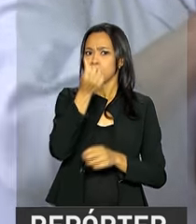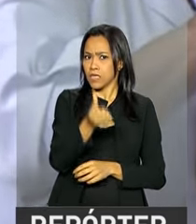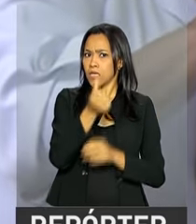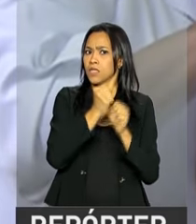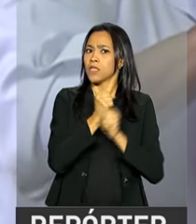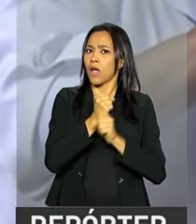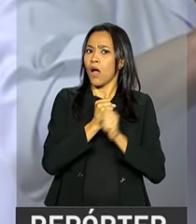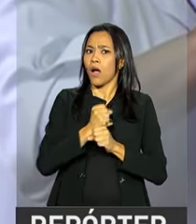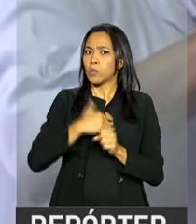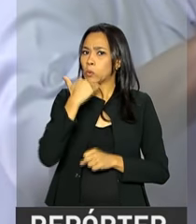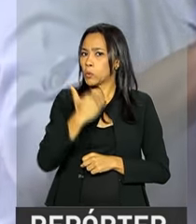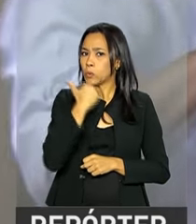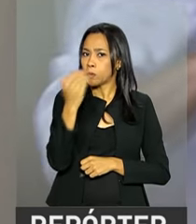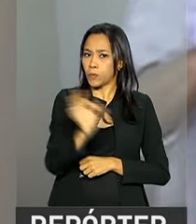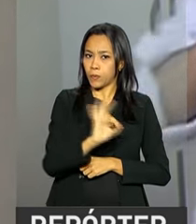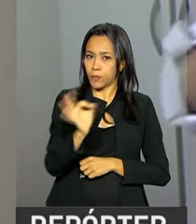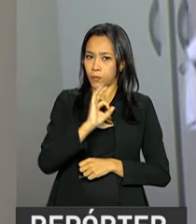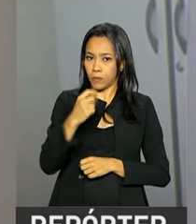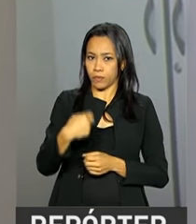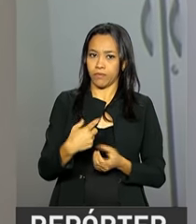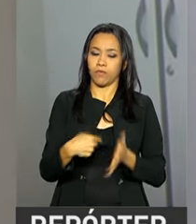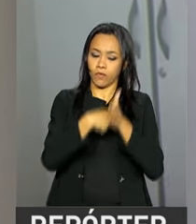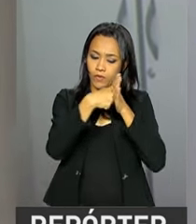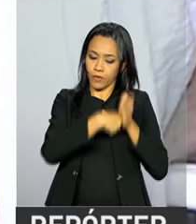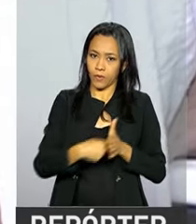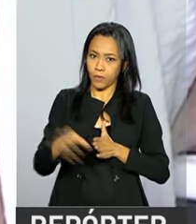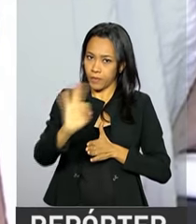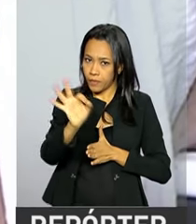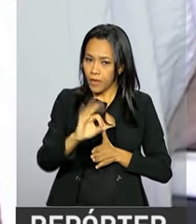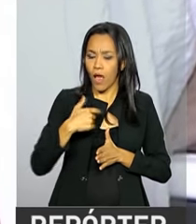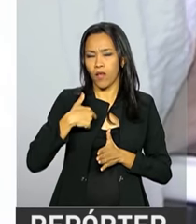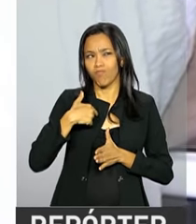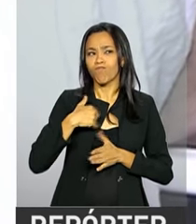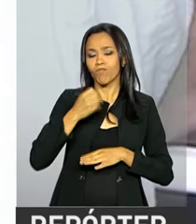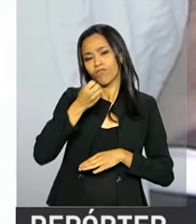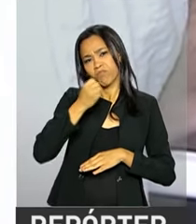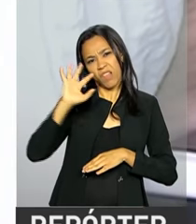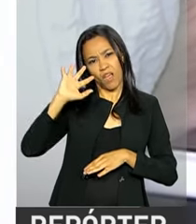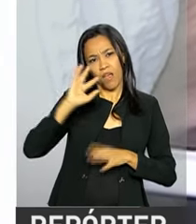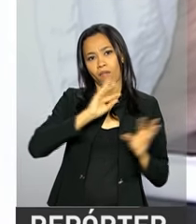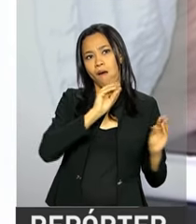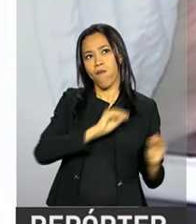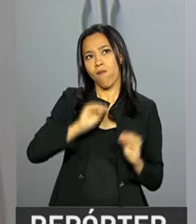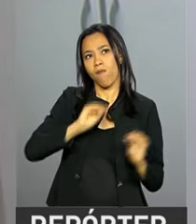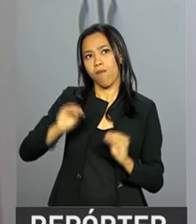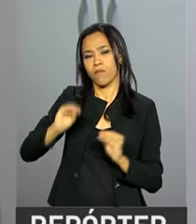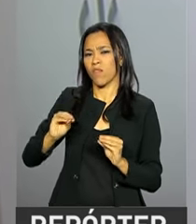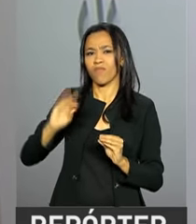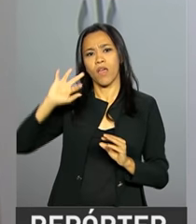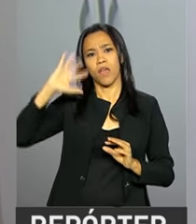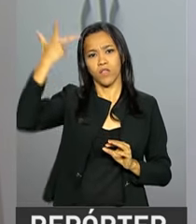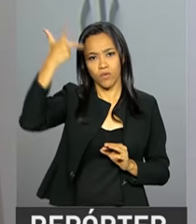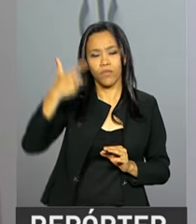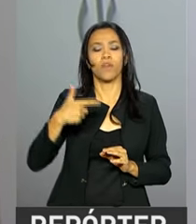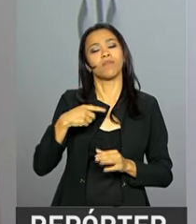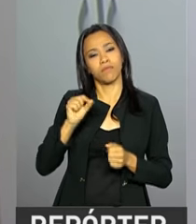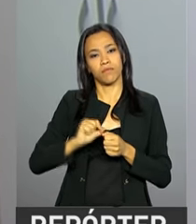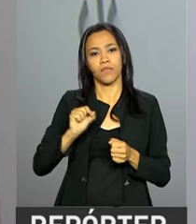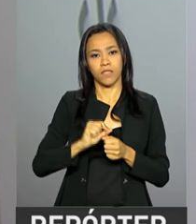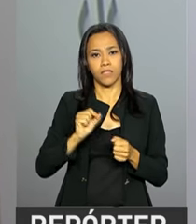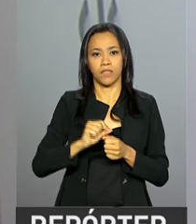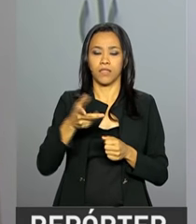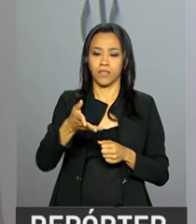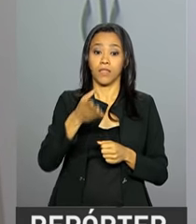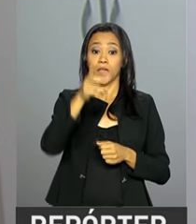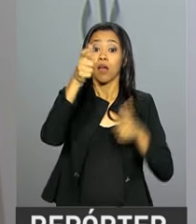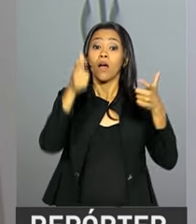sem fazer a mamografia. Mas a aposentada Maria Vilani resolveu não adiar mais. passou pelo médico e foi encaminhada para um